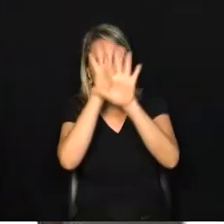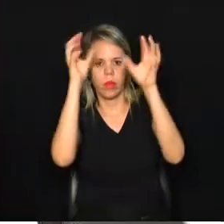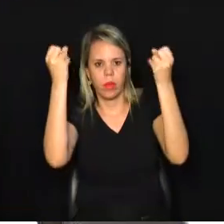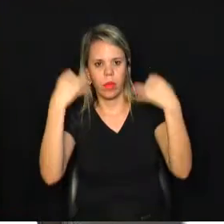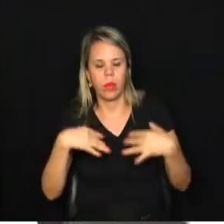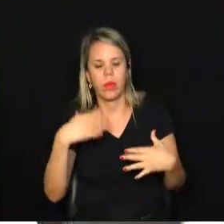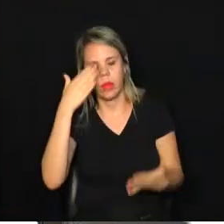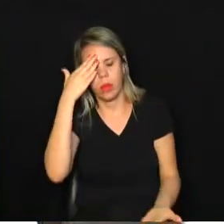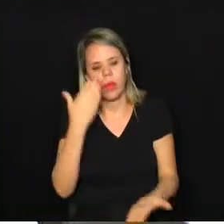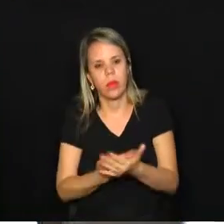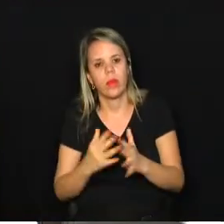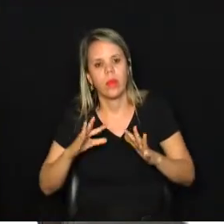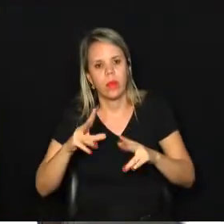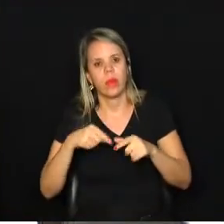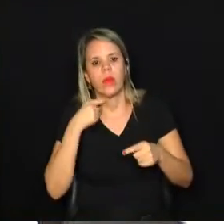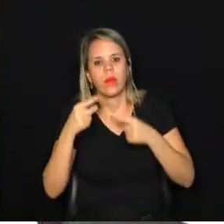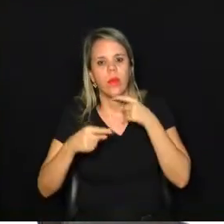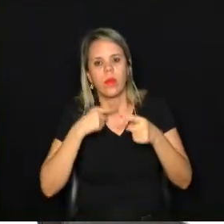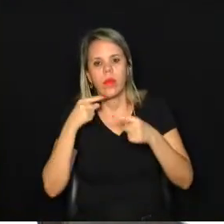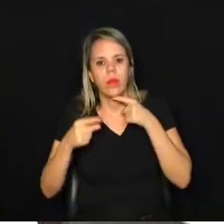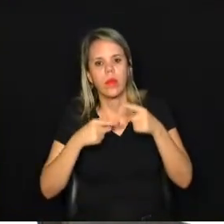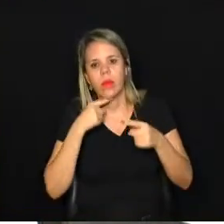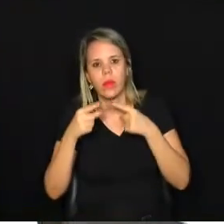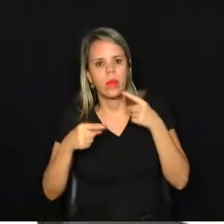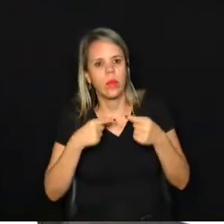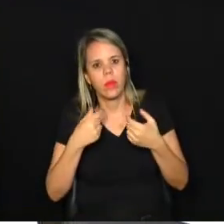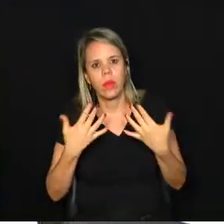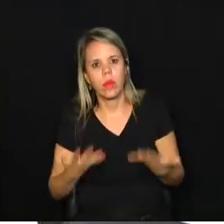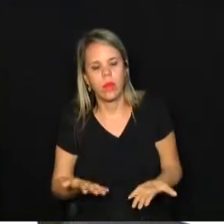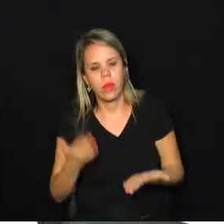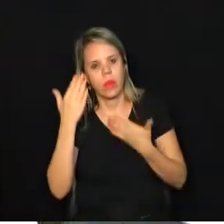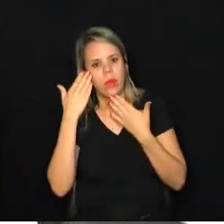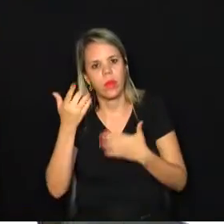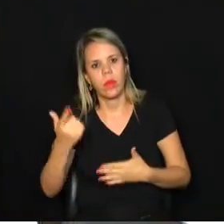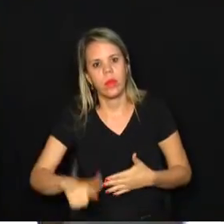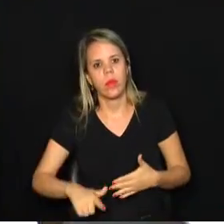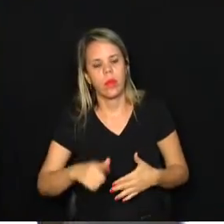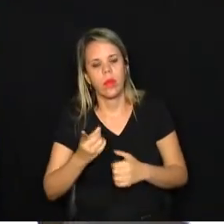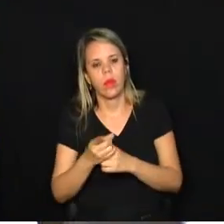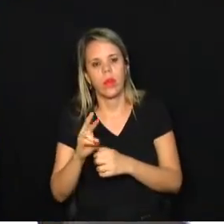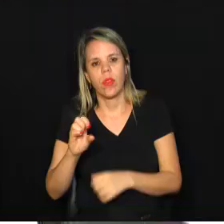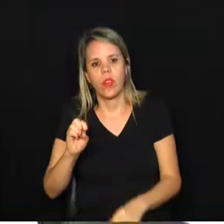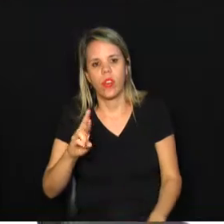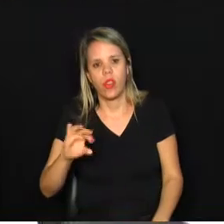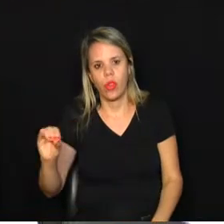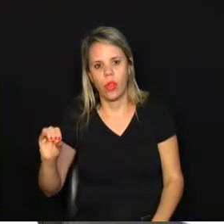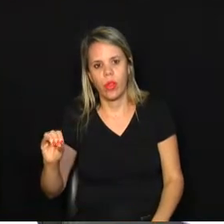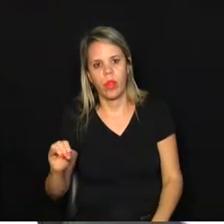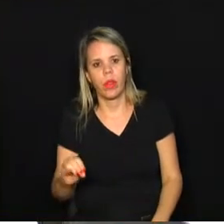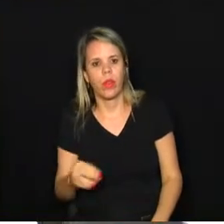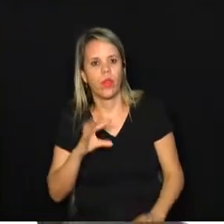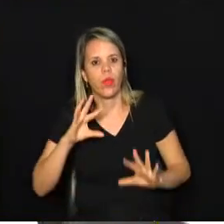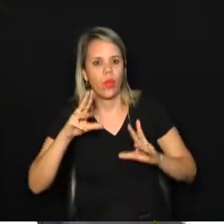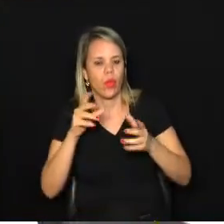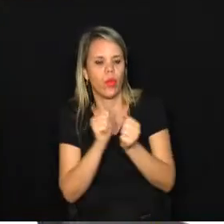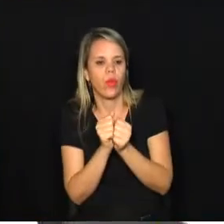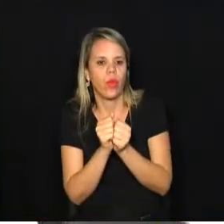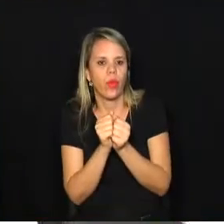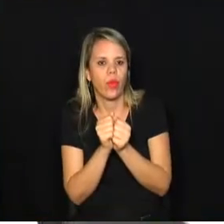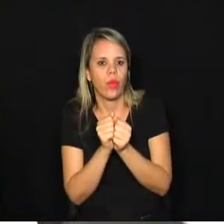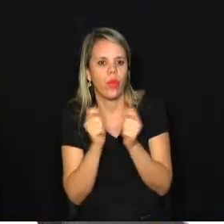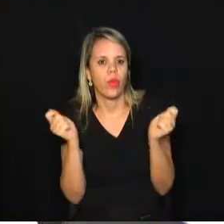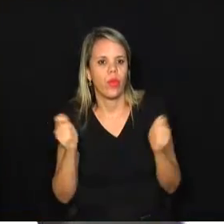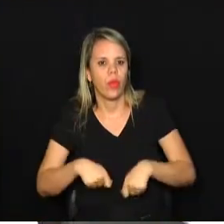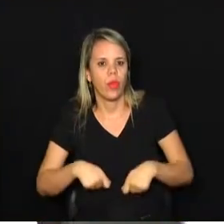E acredito que todas as dúvidas foram tiradas. Agradeço mais uma vez ao doutor Sérgio por juntos